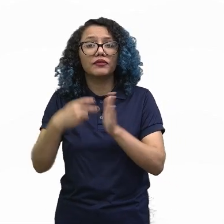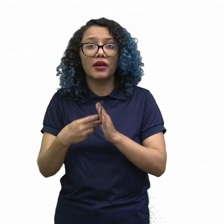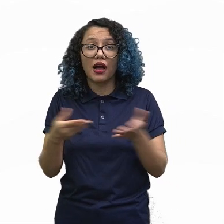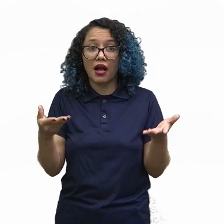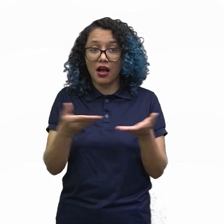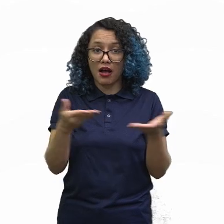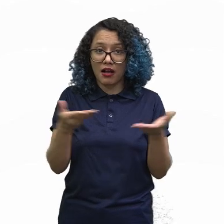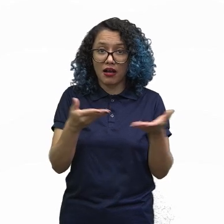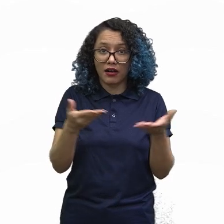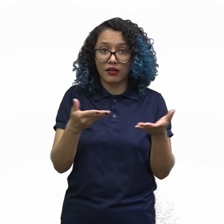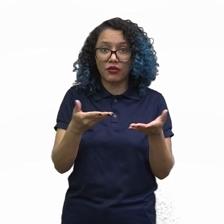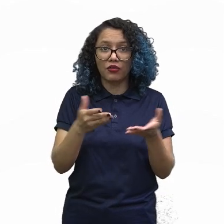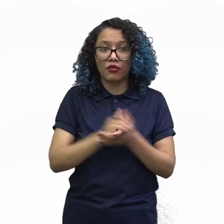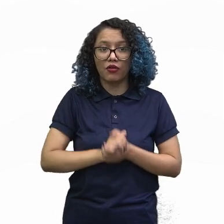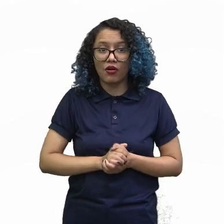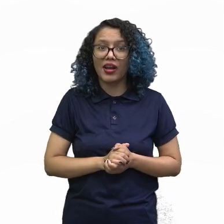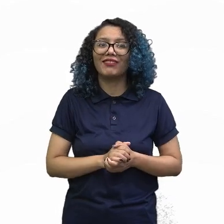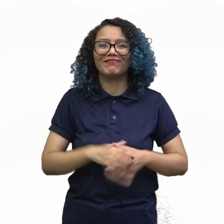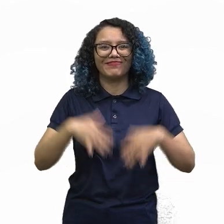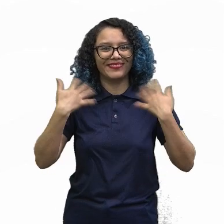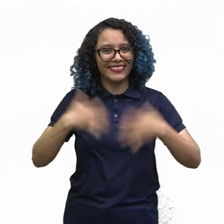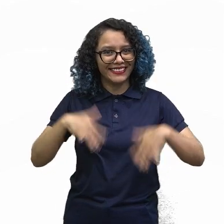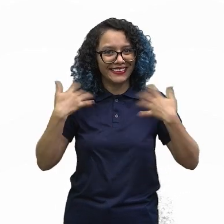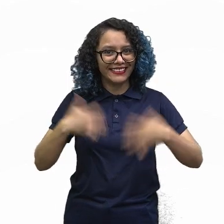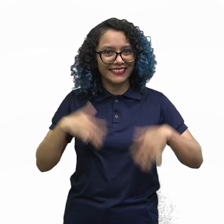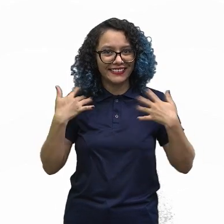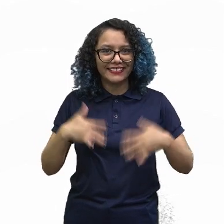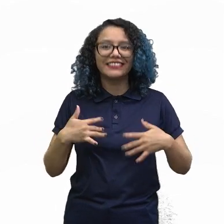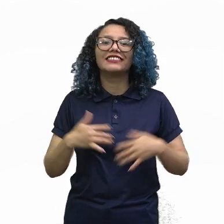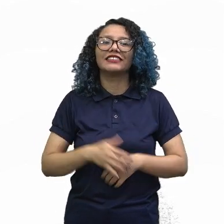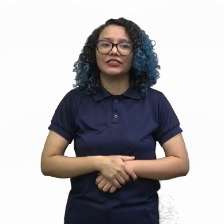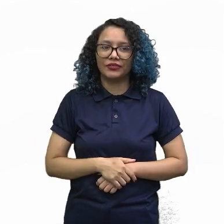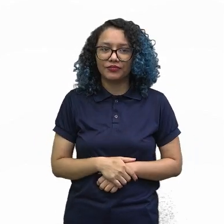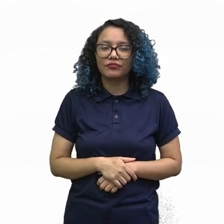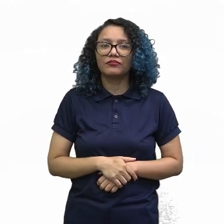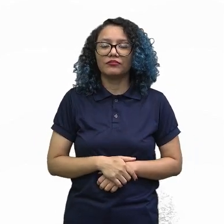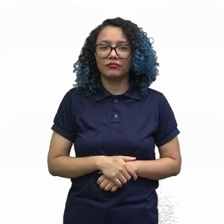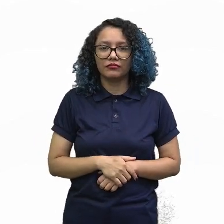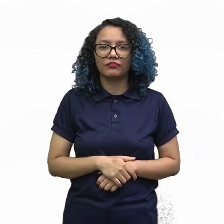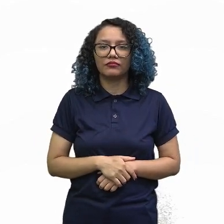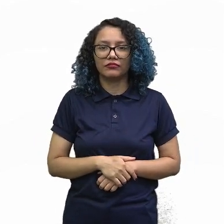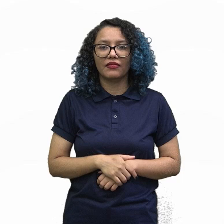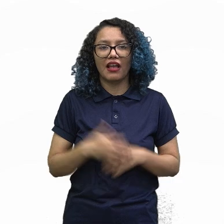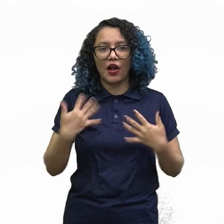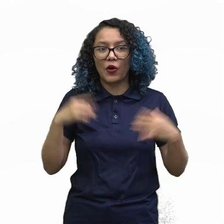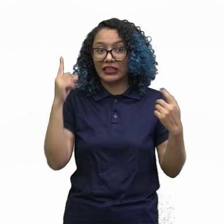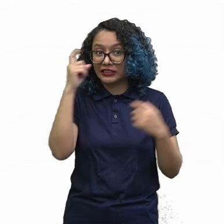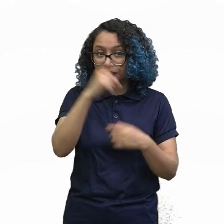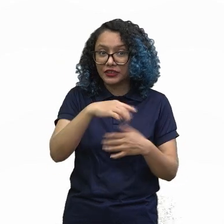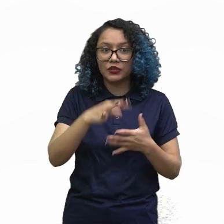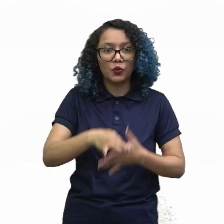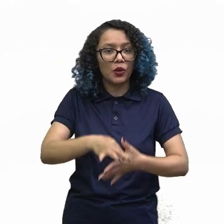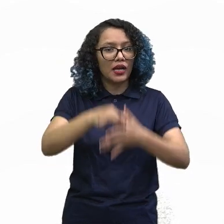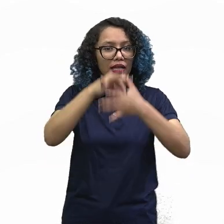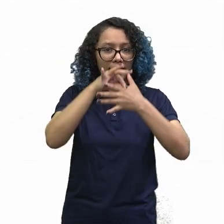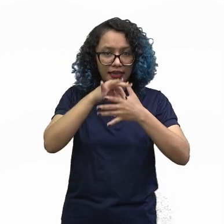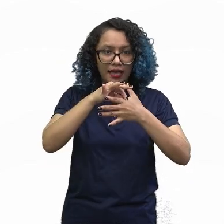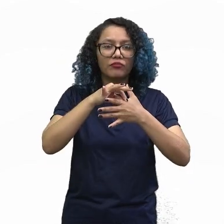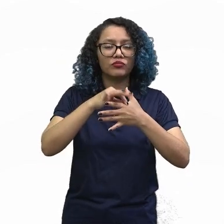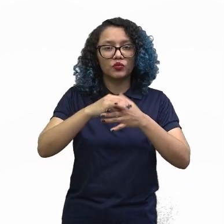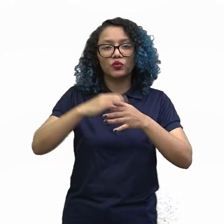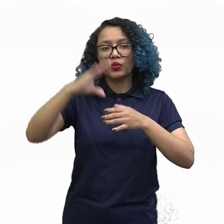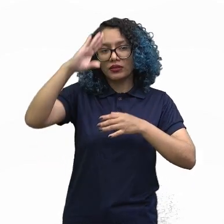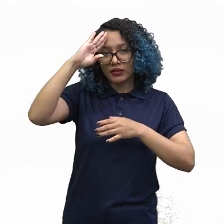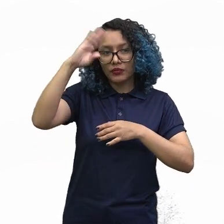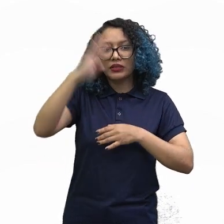a situação vai ficar feia. O exército brasileiro foi liderado pelo general Mascarenhas de Moraes